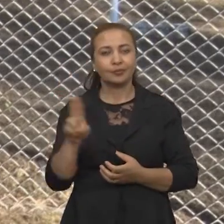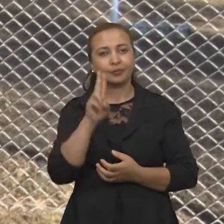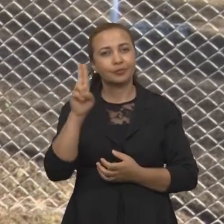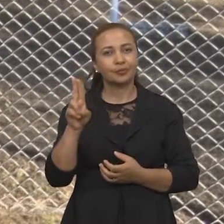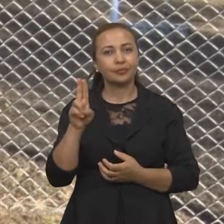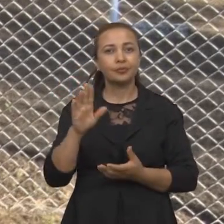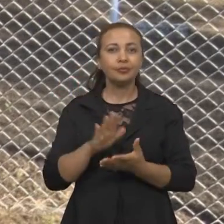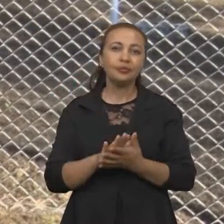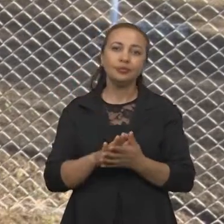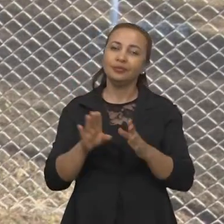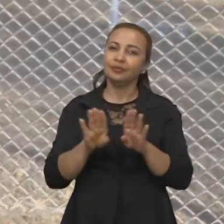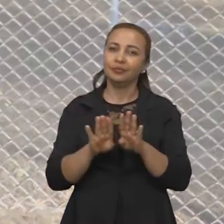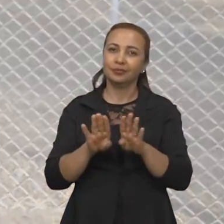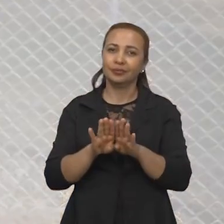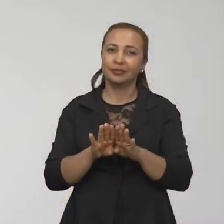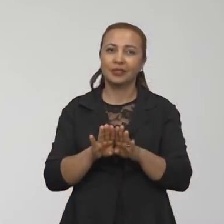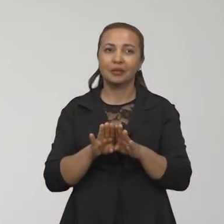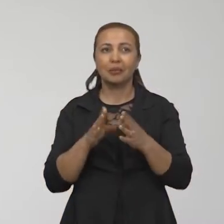e